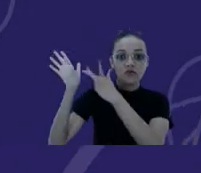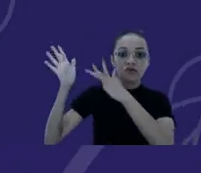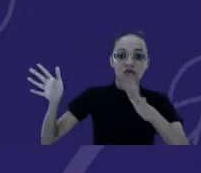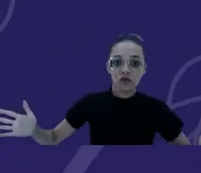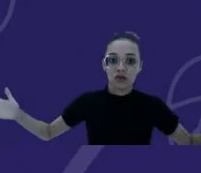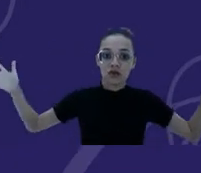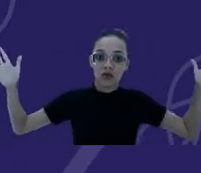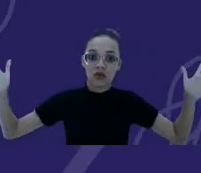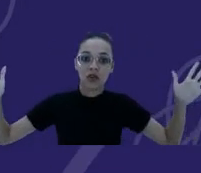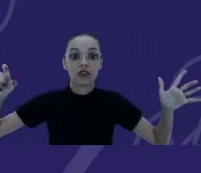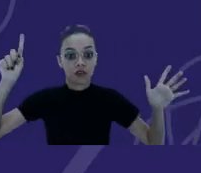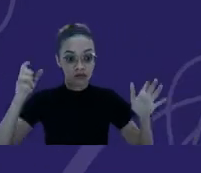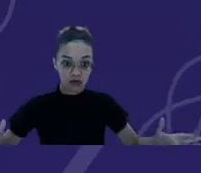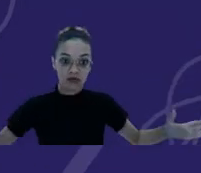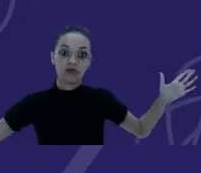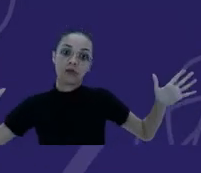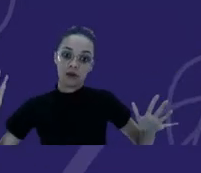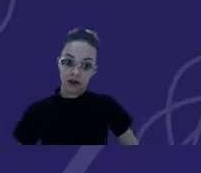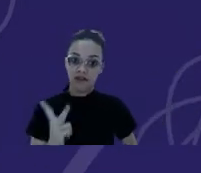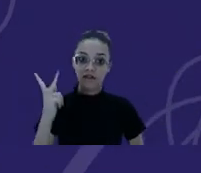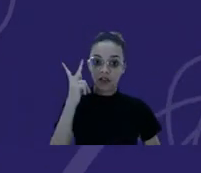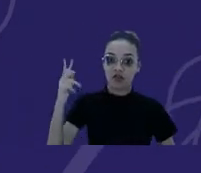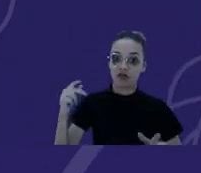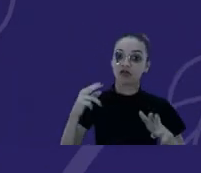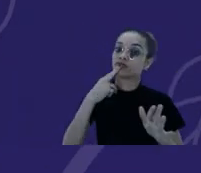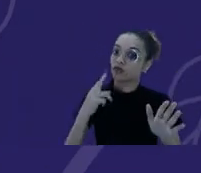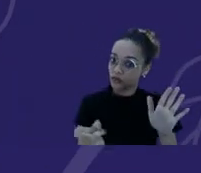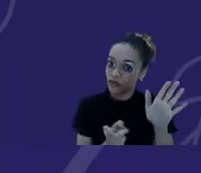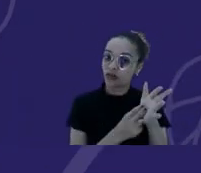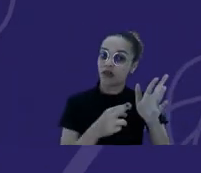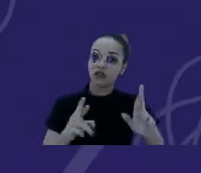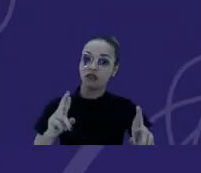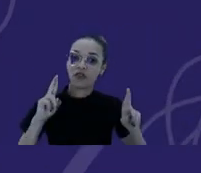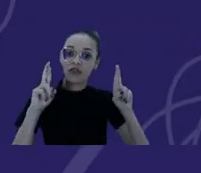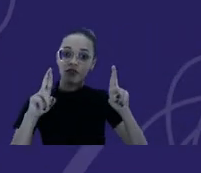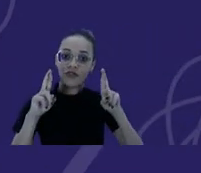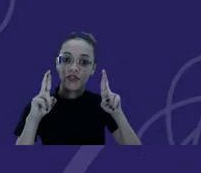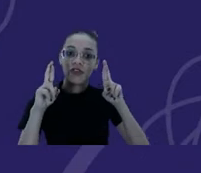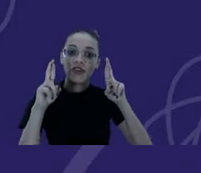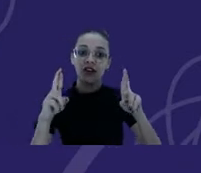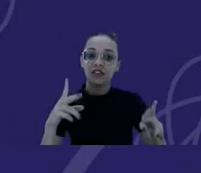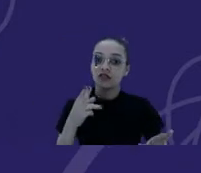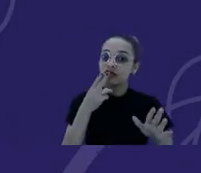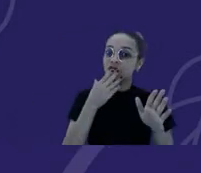teu Redentor, pra ter valor a tua jura.